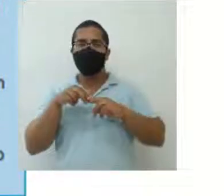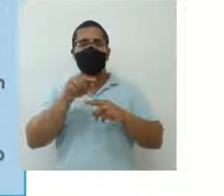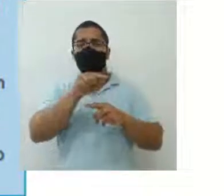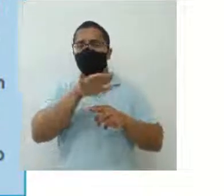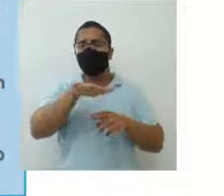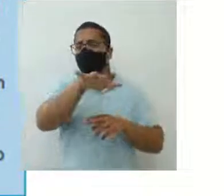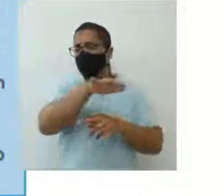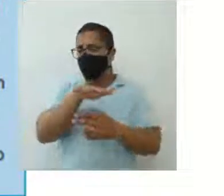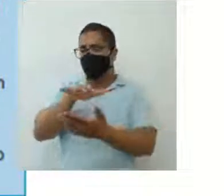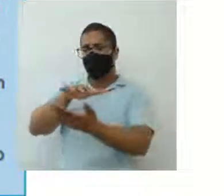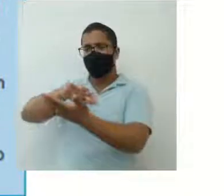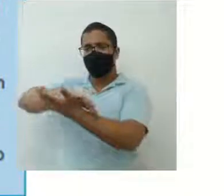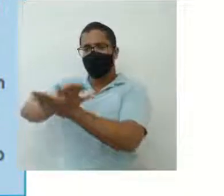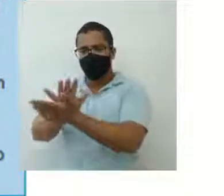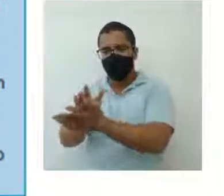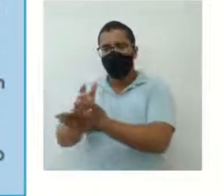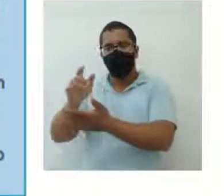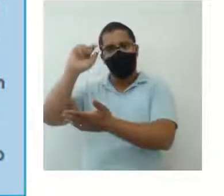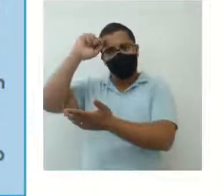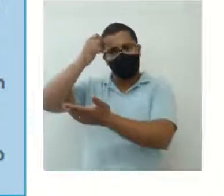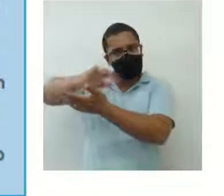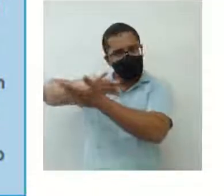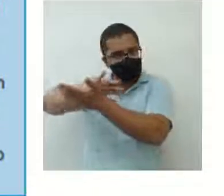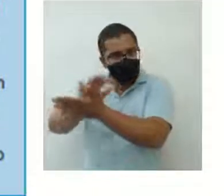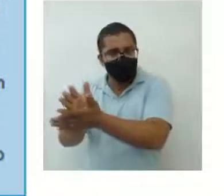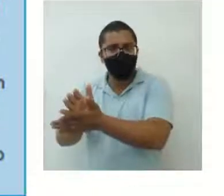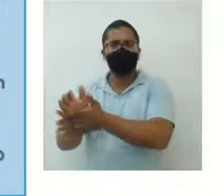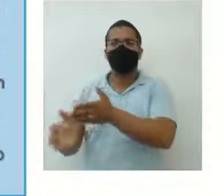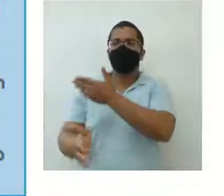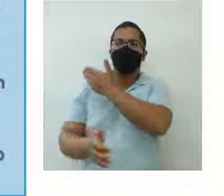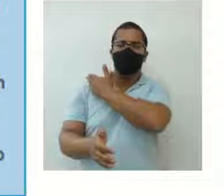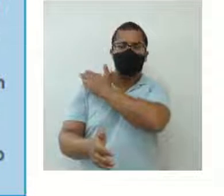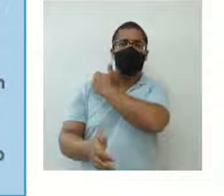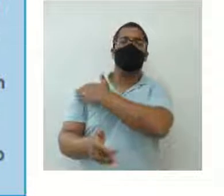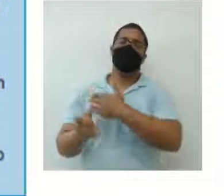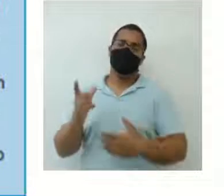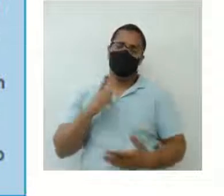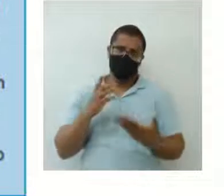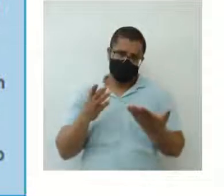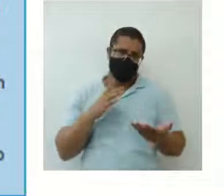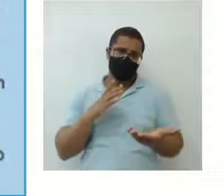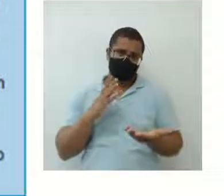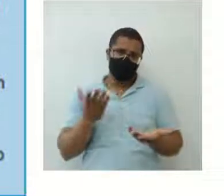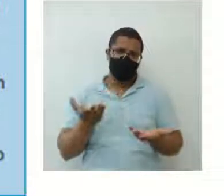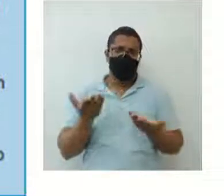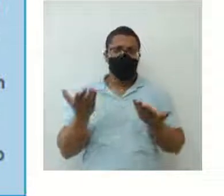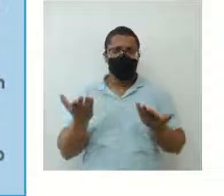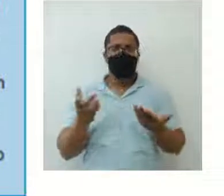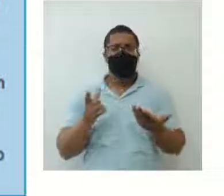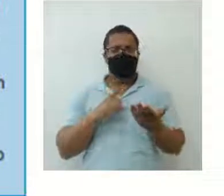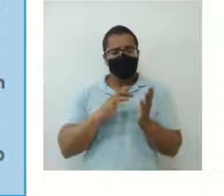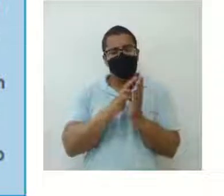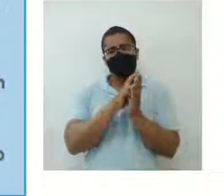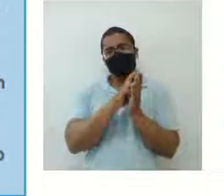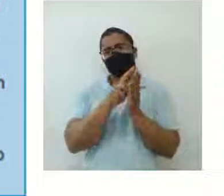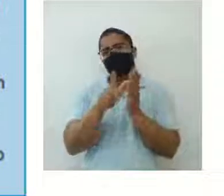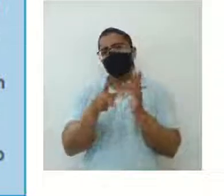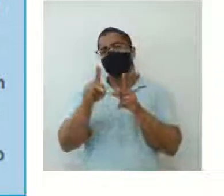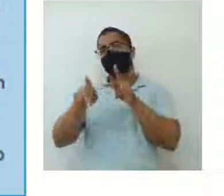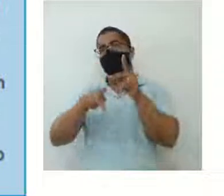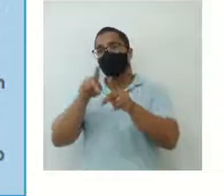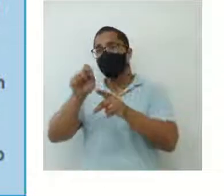violência e do racismo praticados pelos colonizadores. Então nós tivemos aqui diversos povos